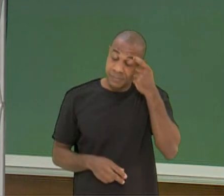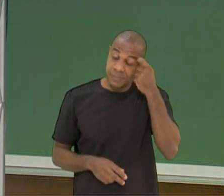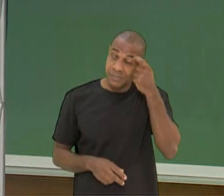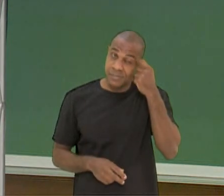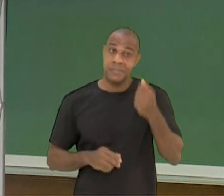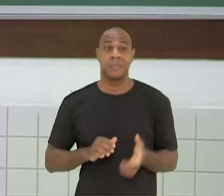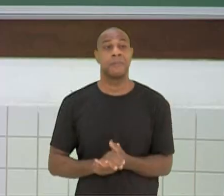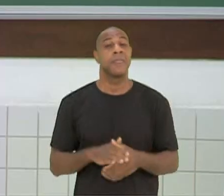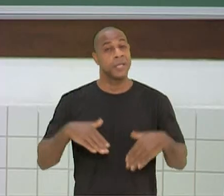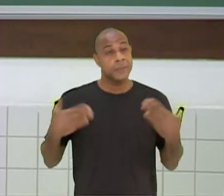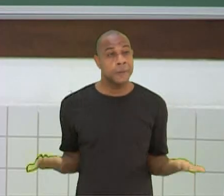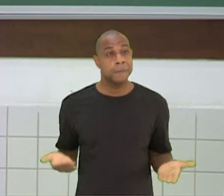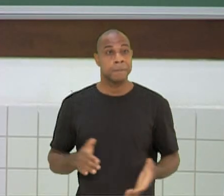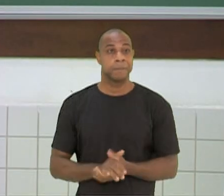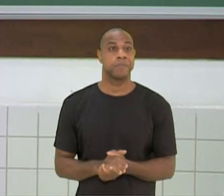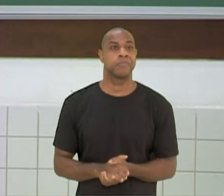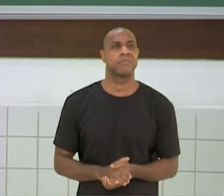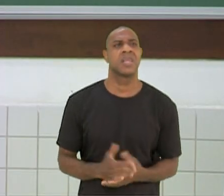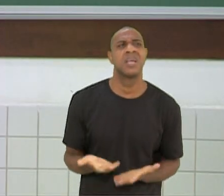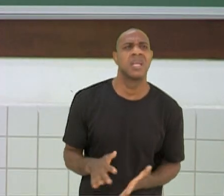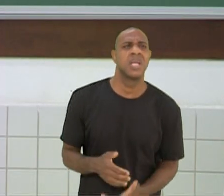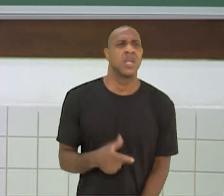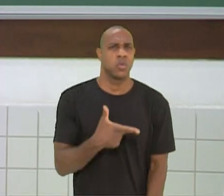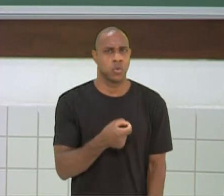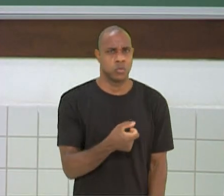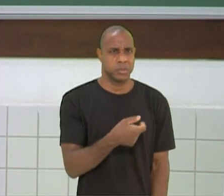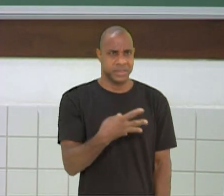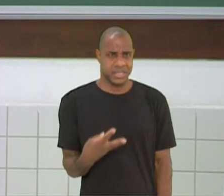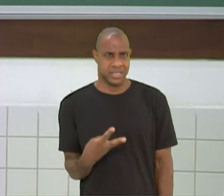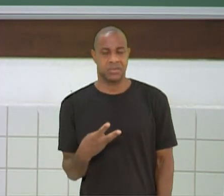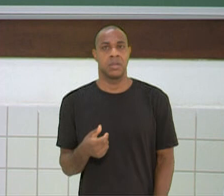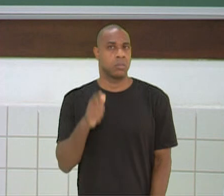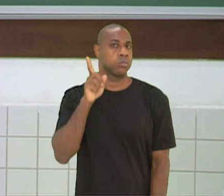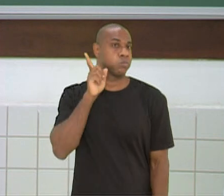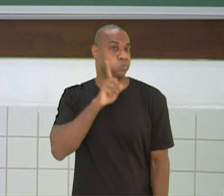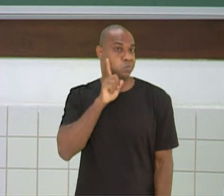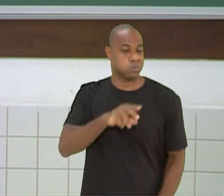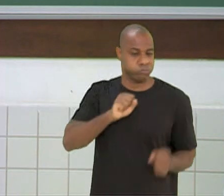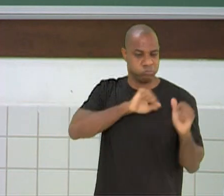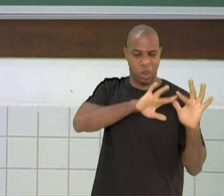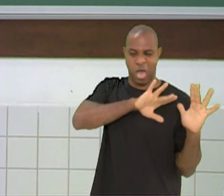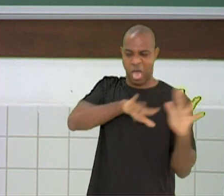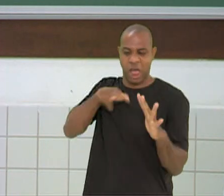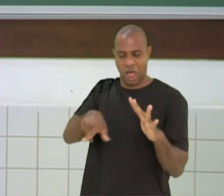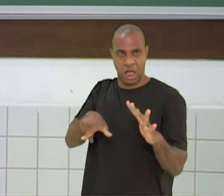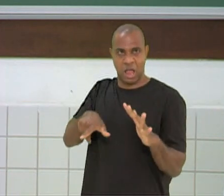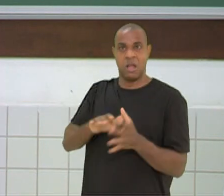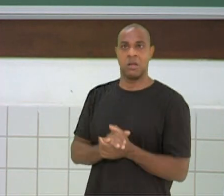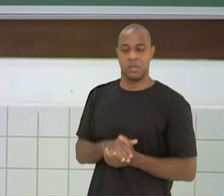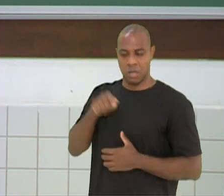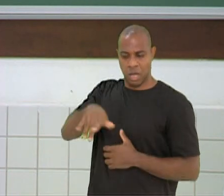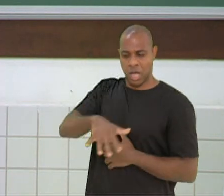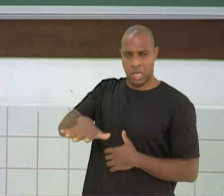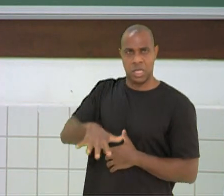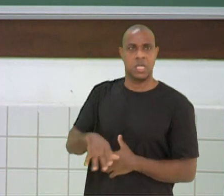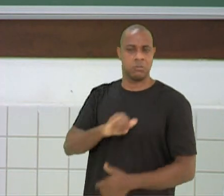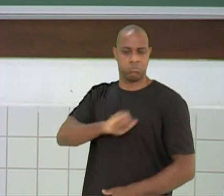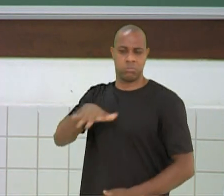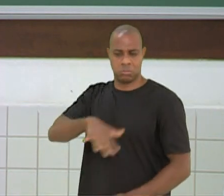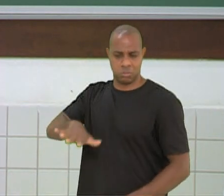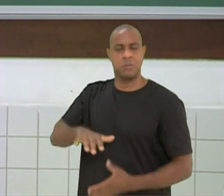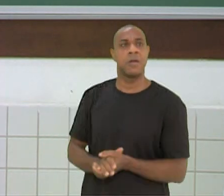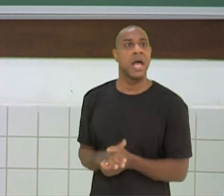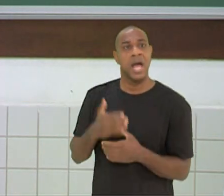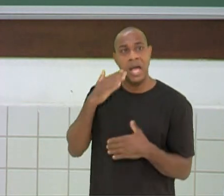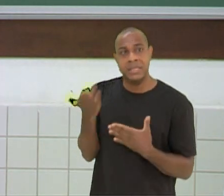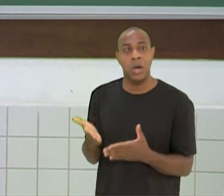2006. Já desde 2003, quando os Estados Unidos invadiram e depuseram o Saddam Hussein do poder, o governo do Iraque